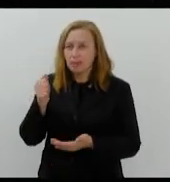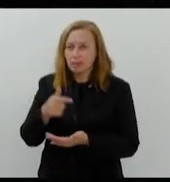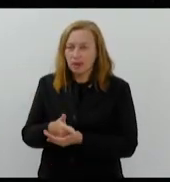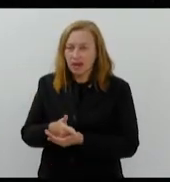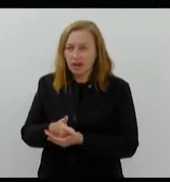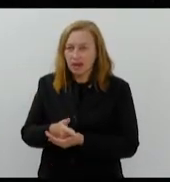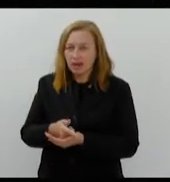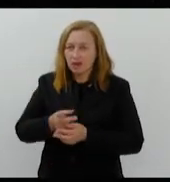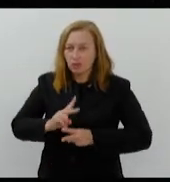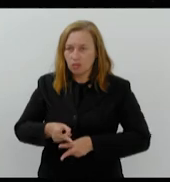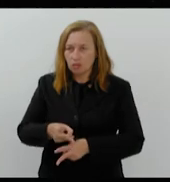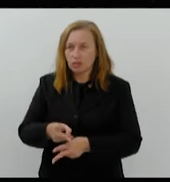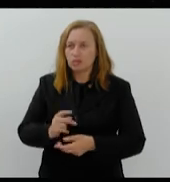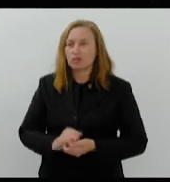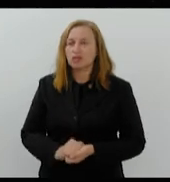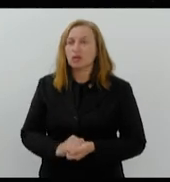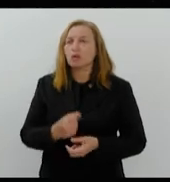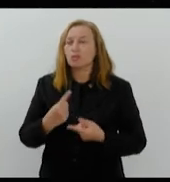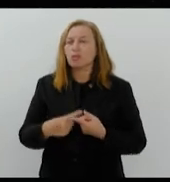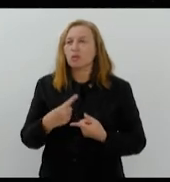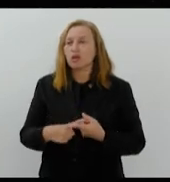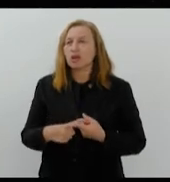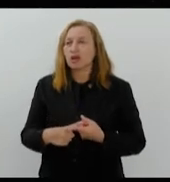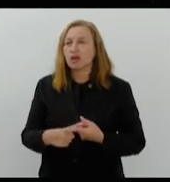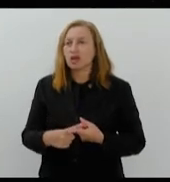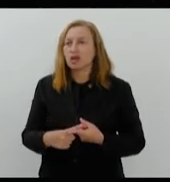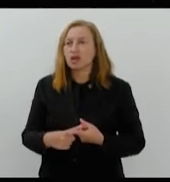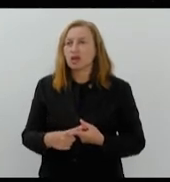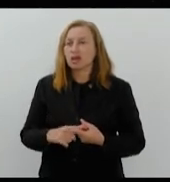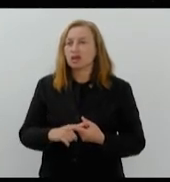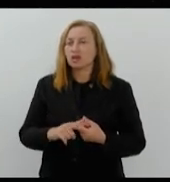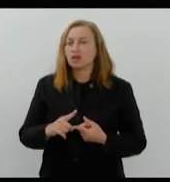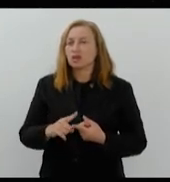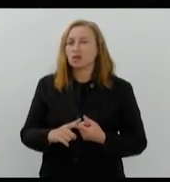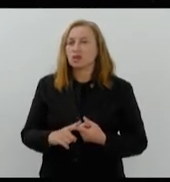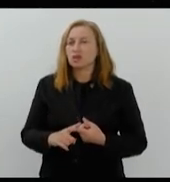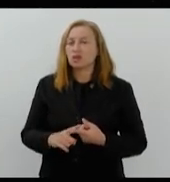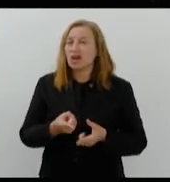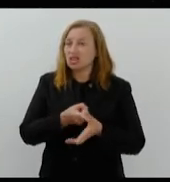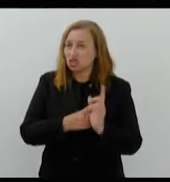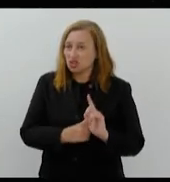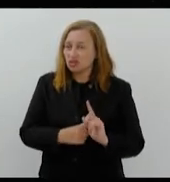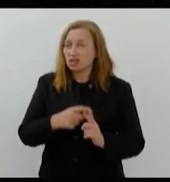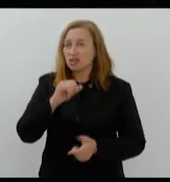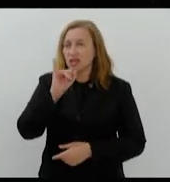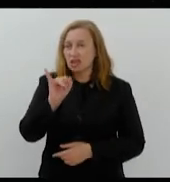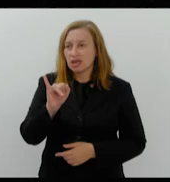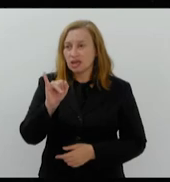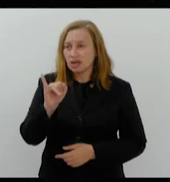Porque a inadimplência do IPVA é enorme.